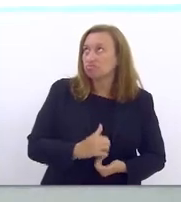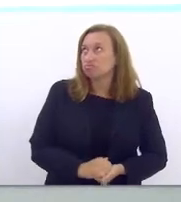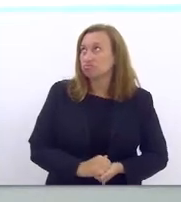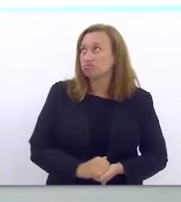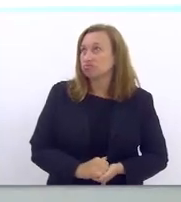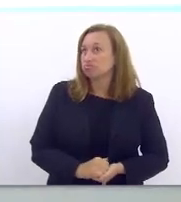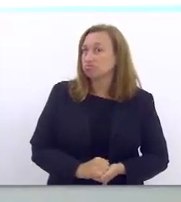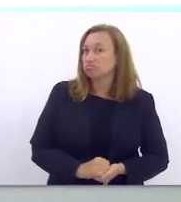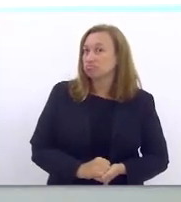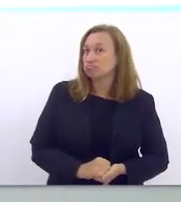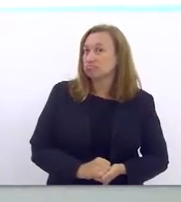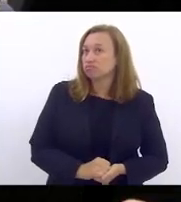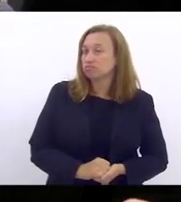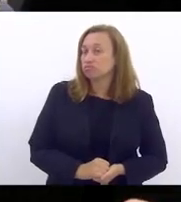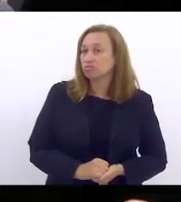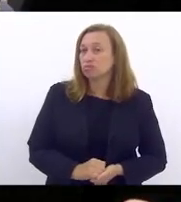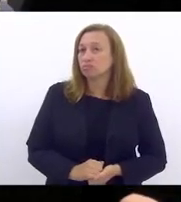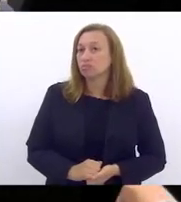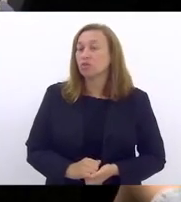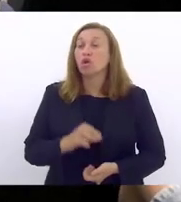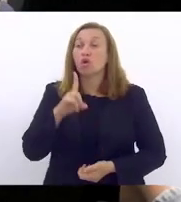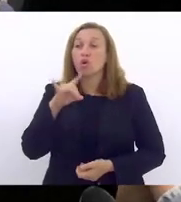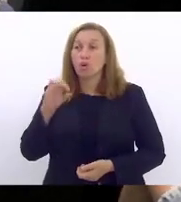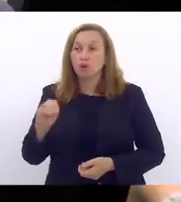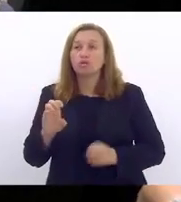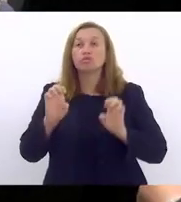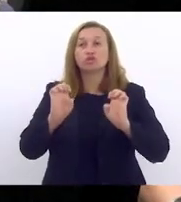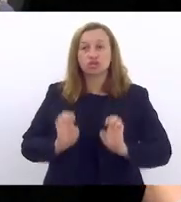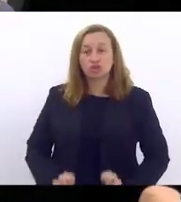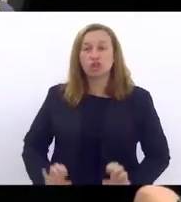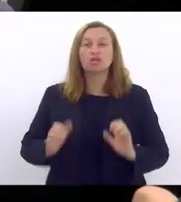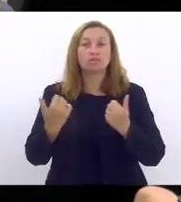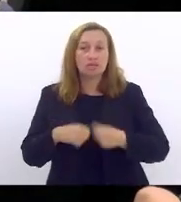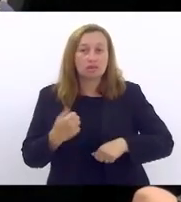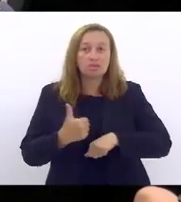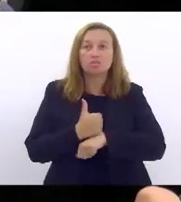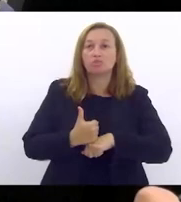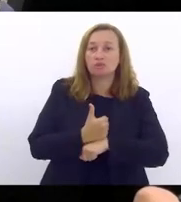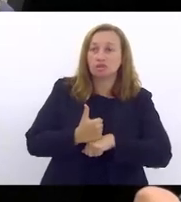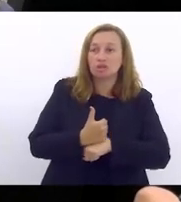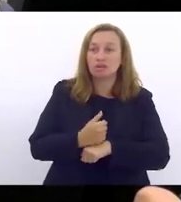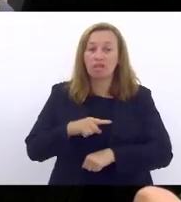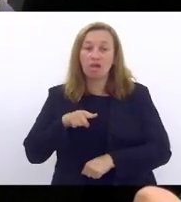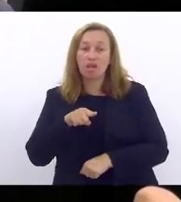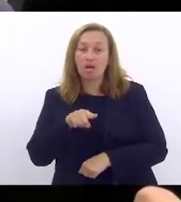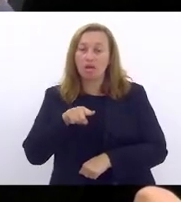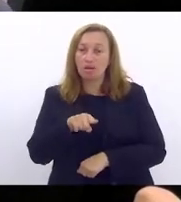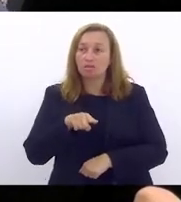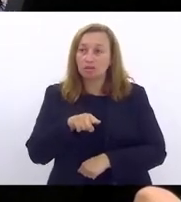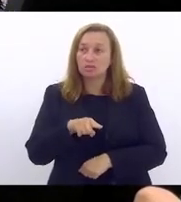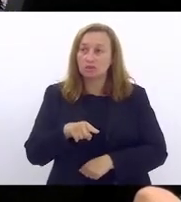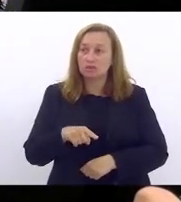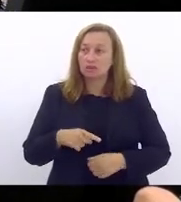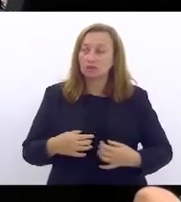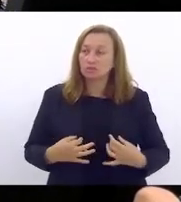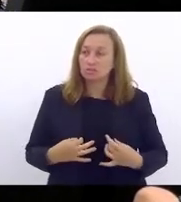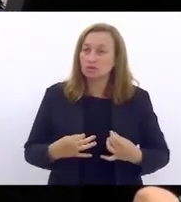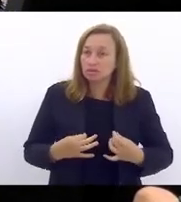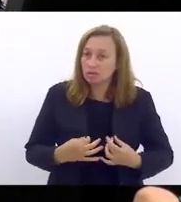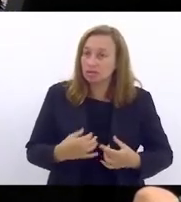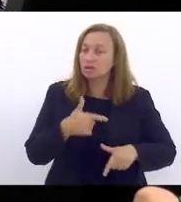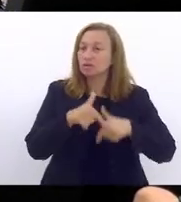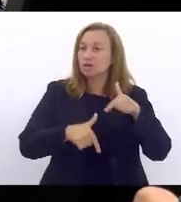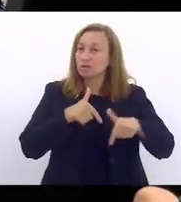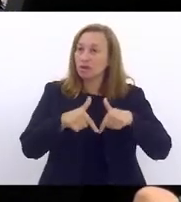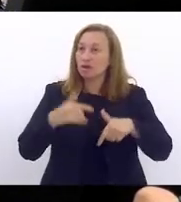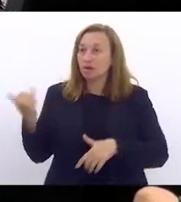a gente tem um código de ética. Então, a gente precisa que essas profissionais que estão ali doando o seu trabalho, é